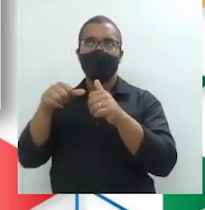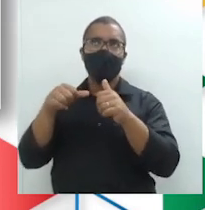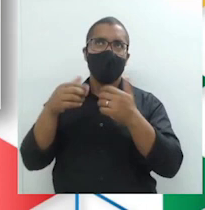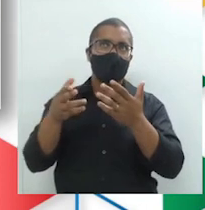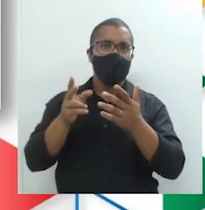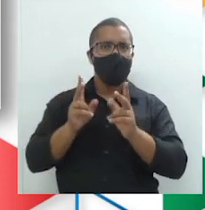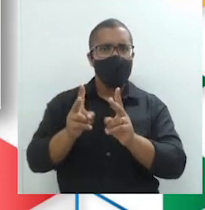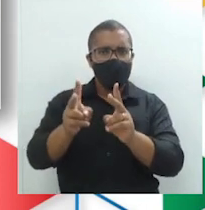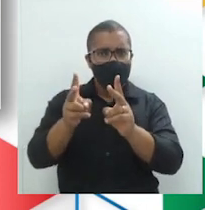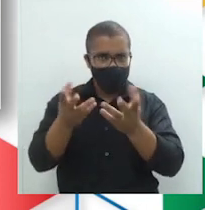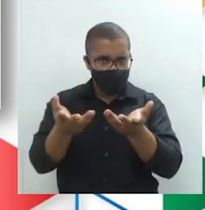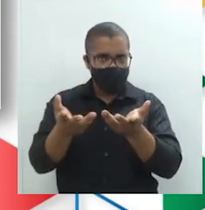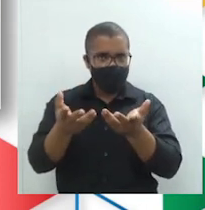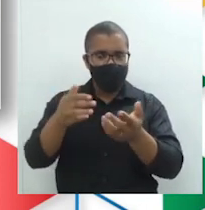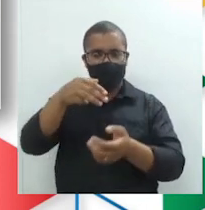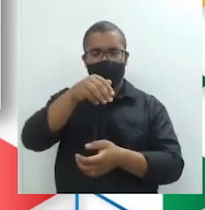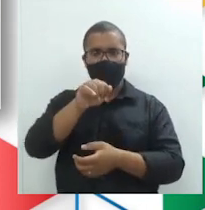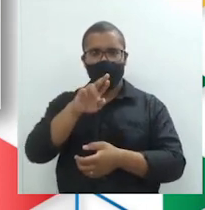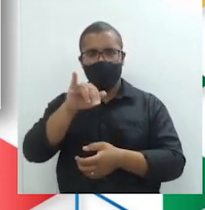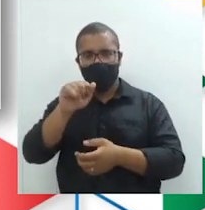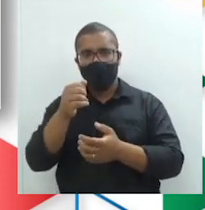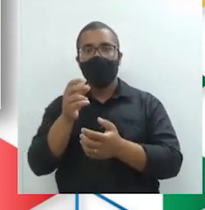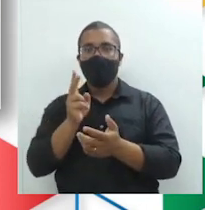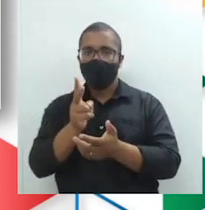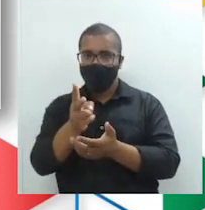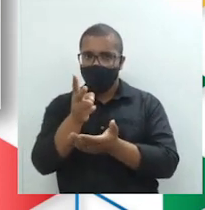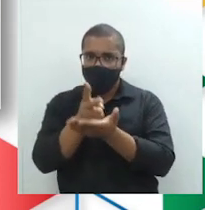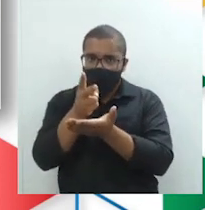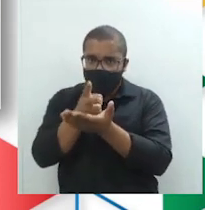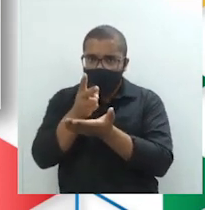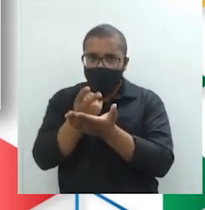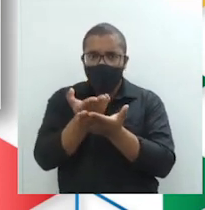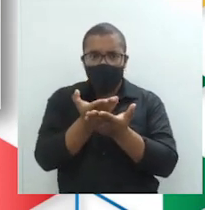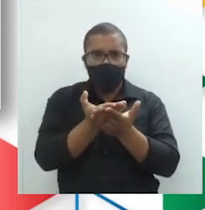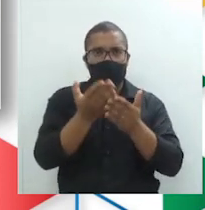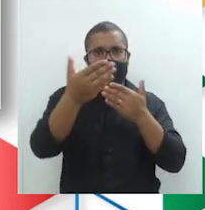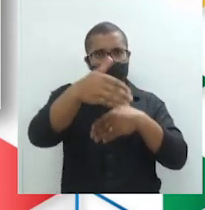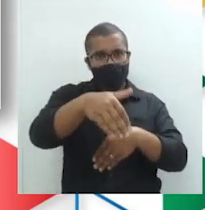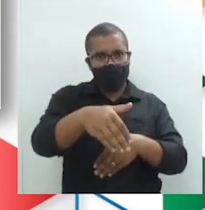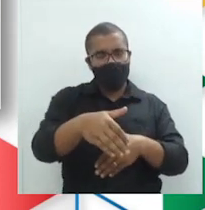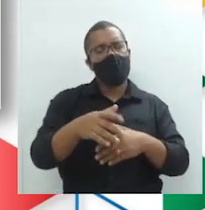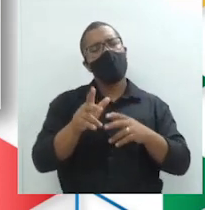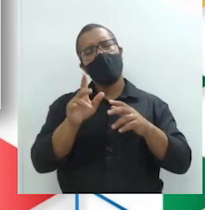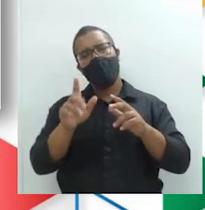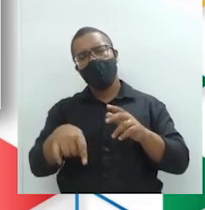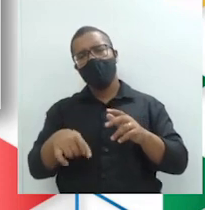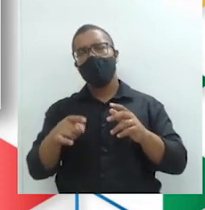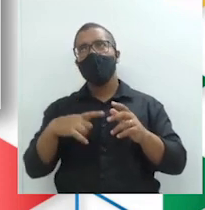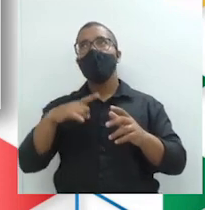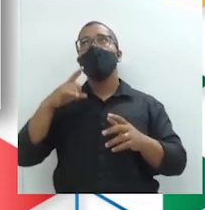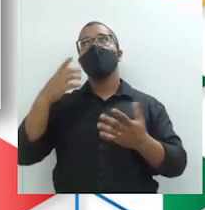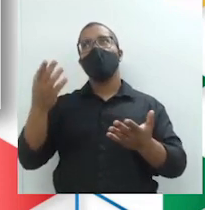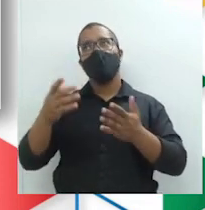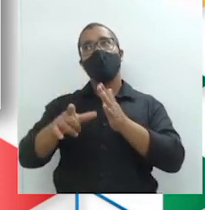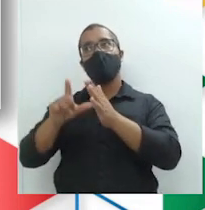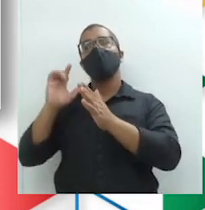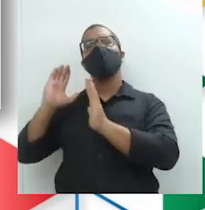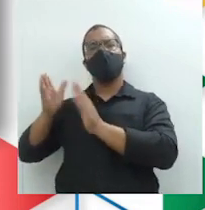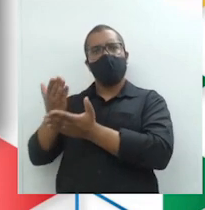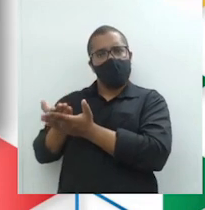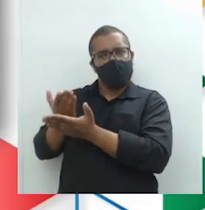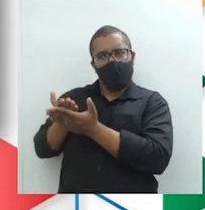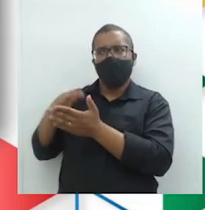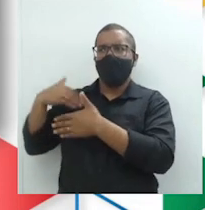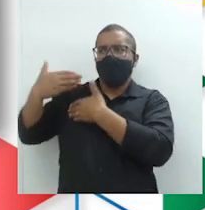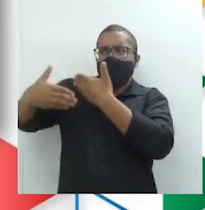término, etc. Maria continua estudando para a prova. Pressupõe o quê? Que Maria já estudava